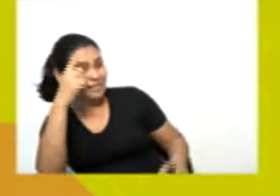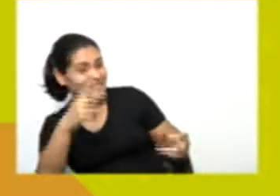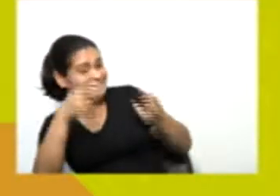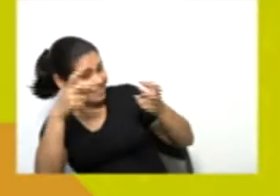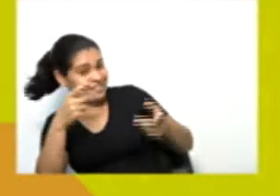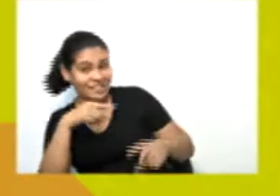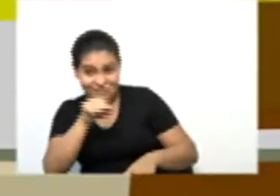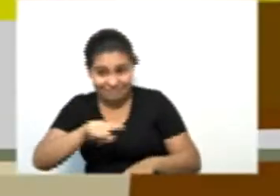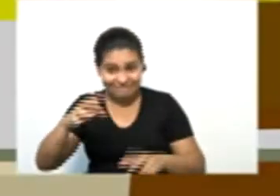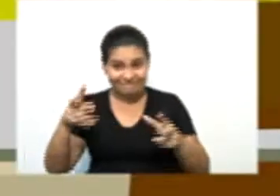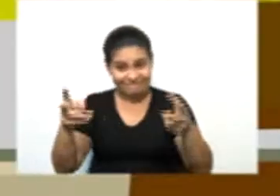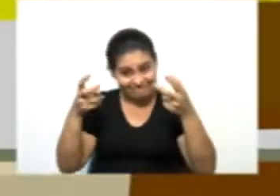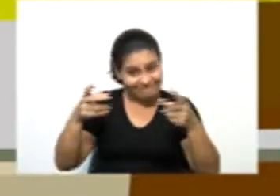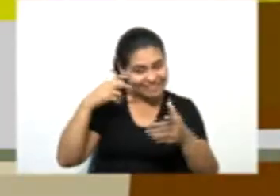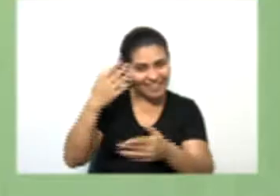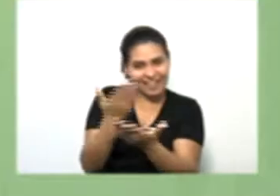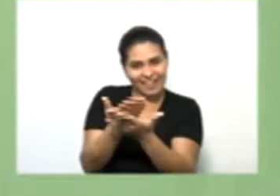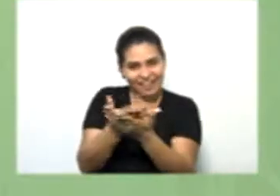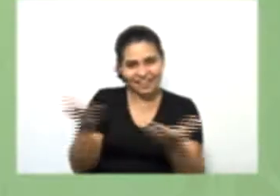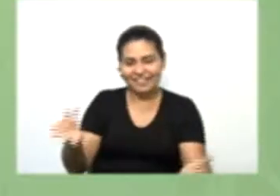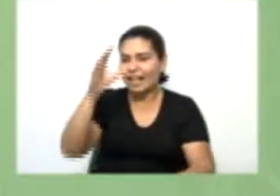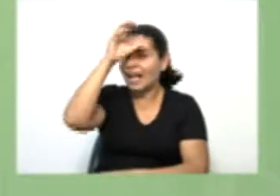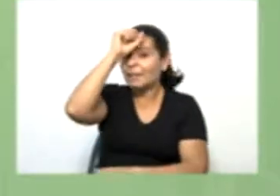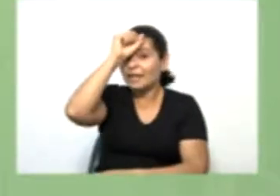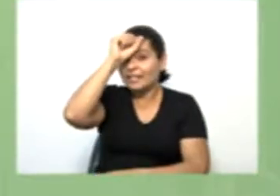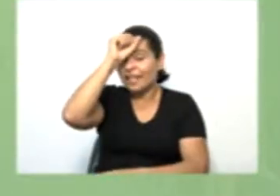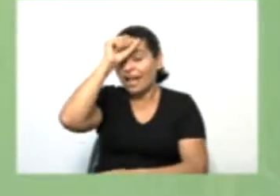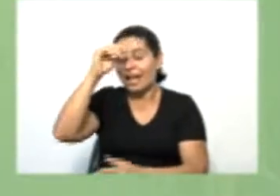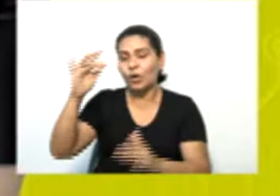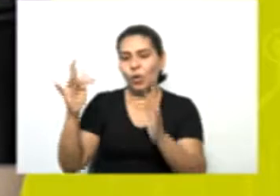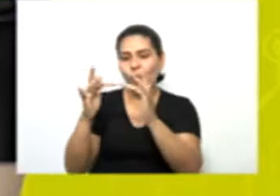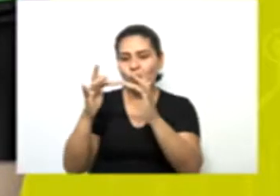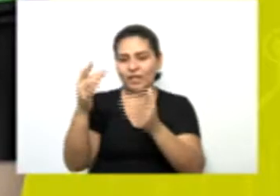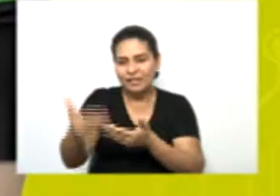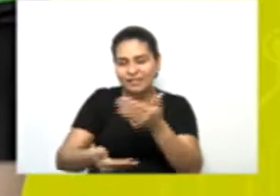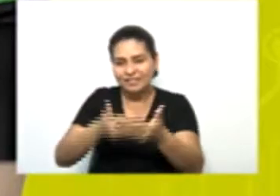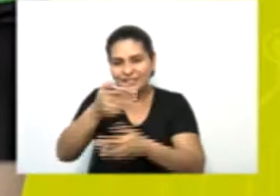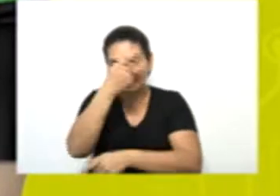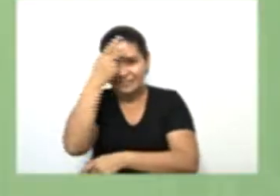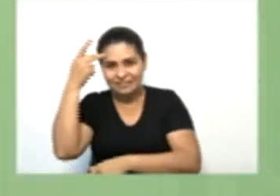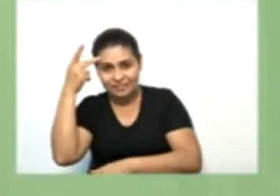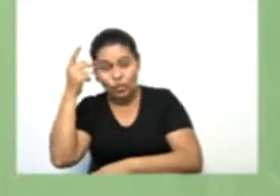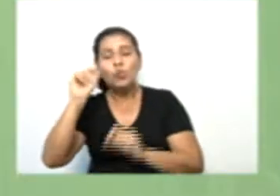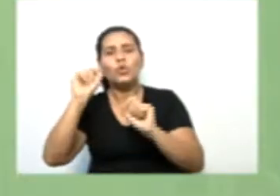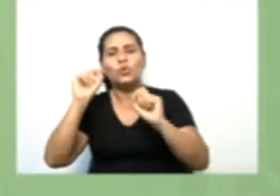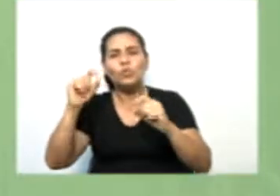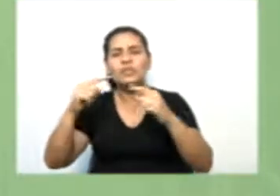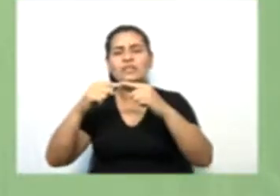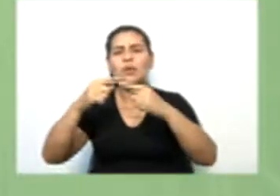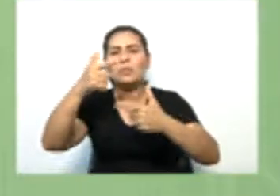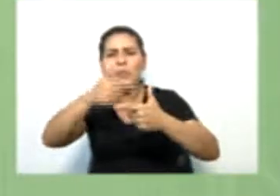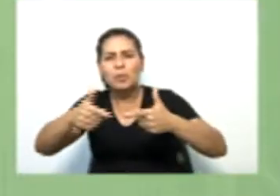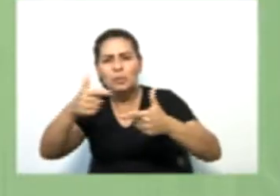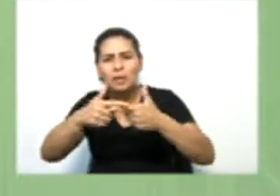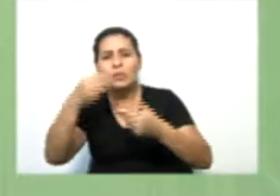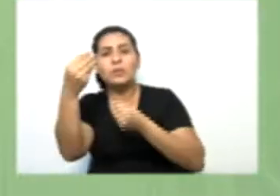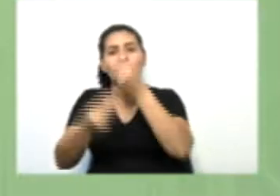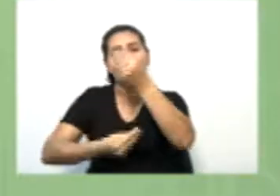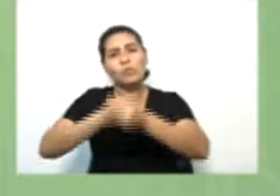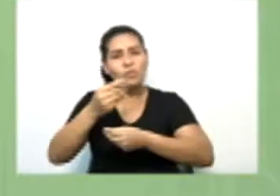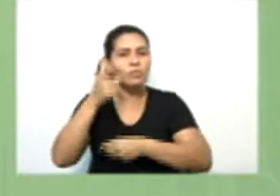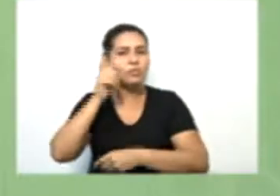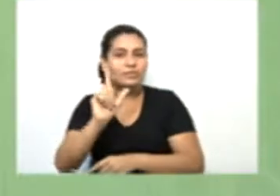da aula aí, moçada. Vamos aprender sobre relações interpessoais. Veremos o que são conflitos e as formas